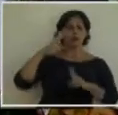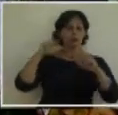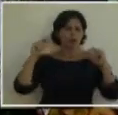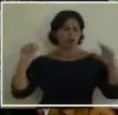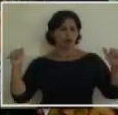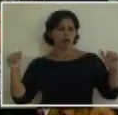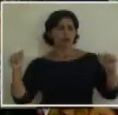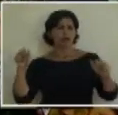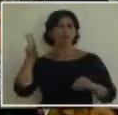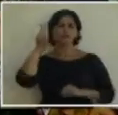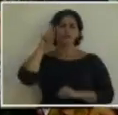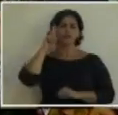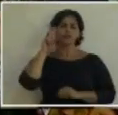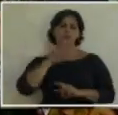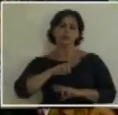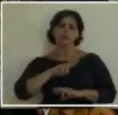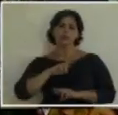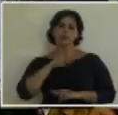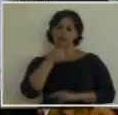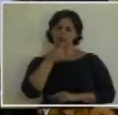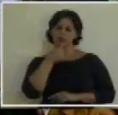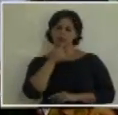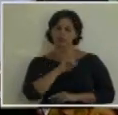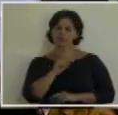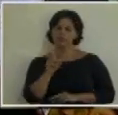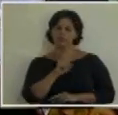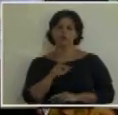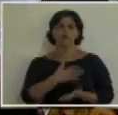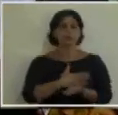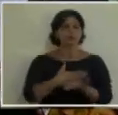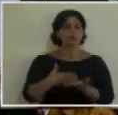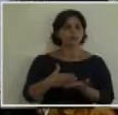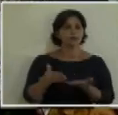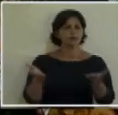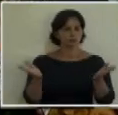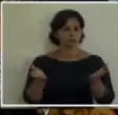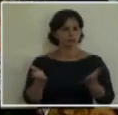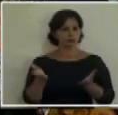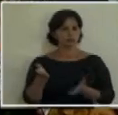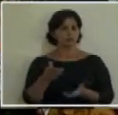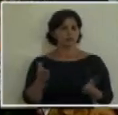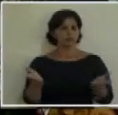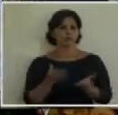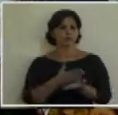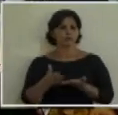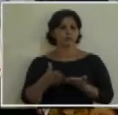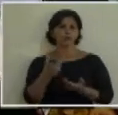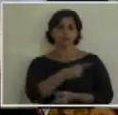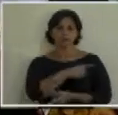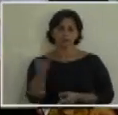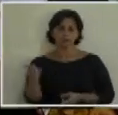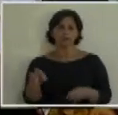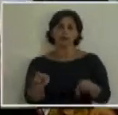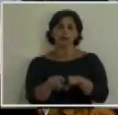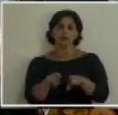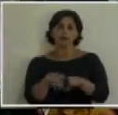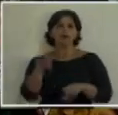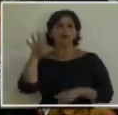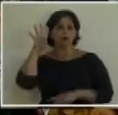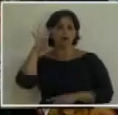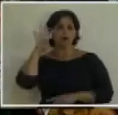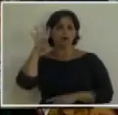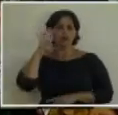sua segunda-feira será sem graça. Começamos esta semana. E também às quartas-feiras, nós temos a